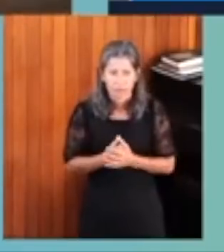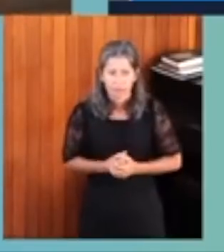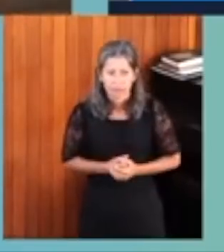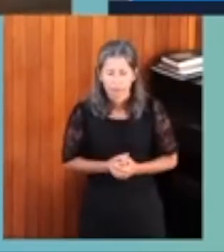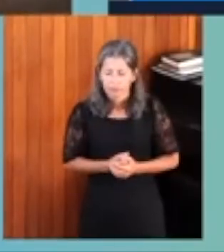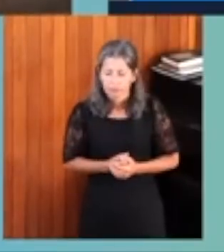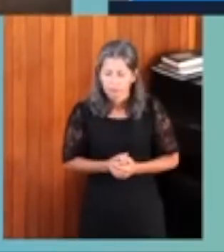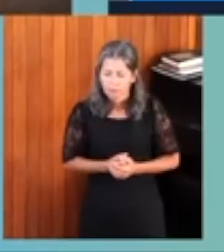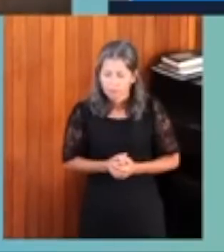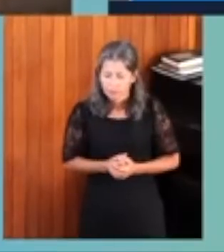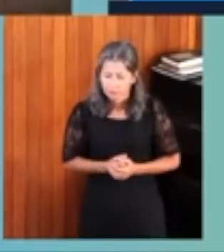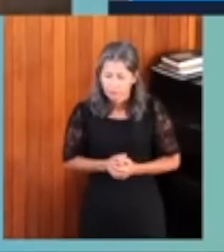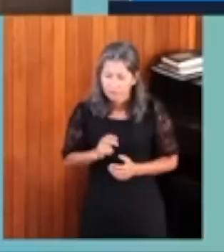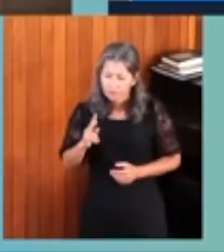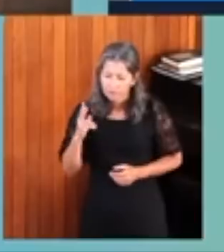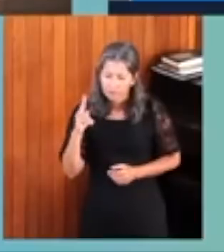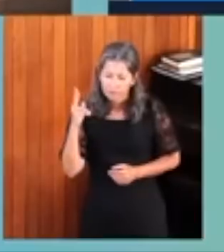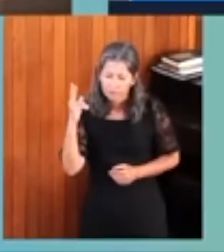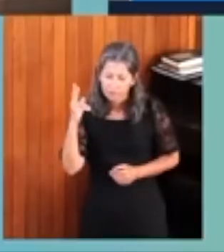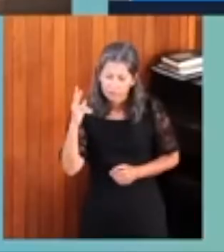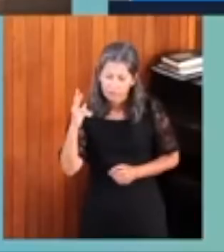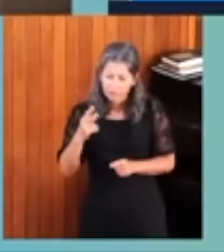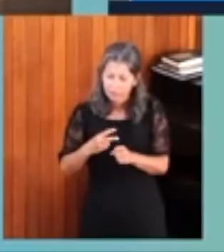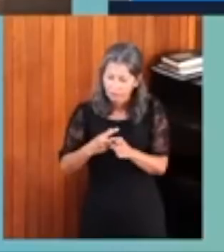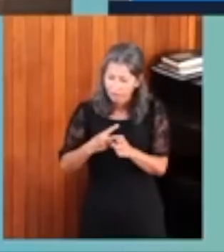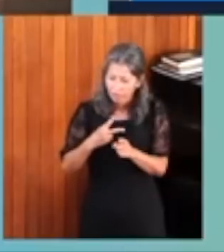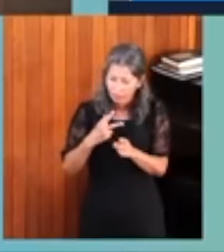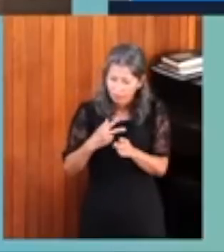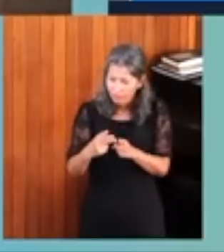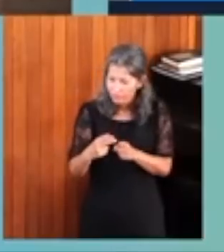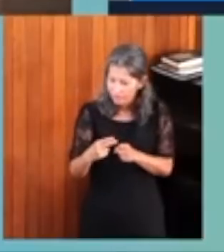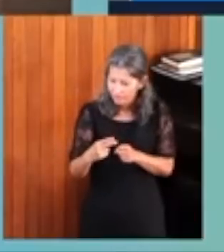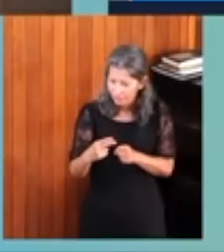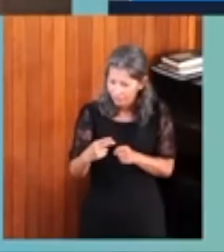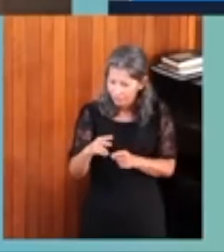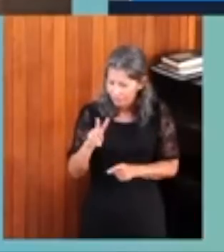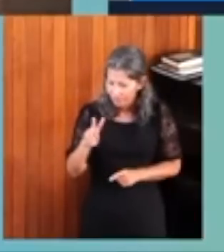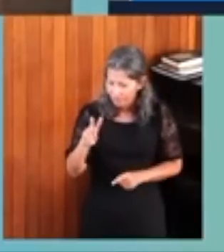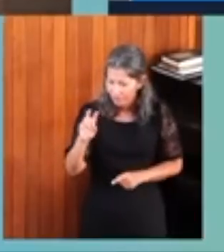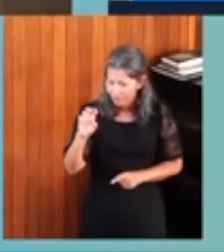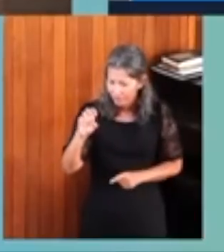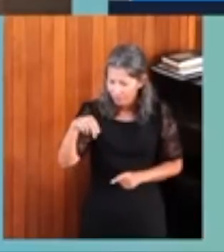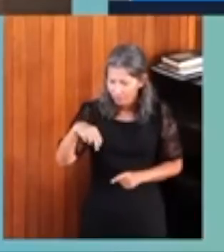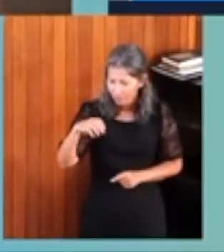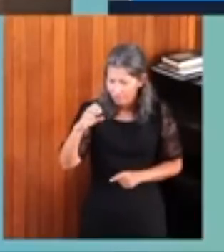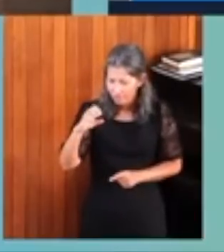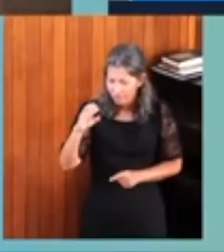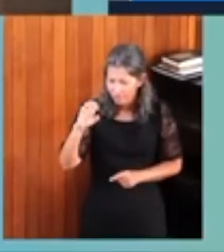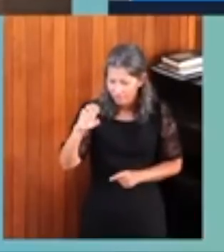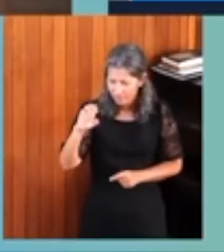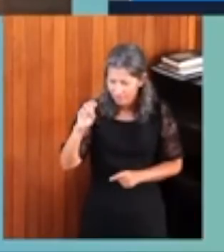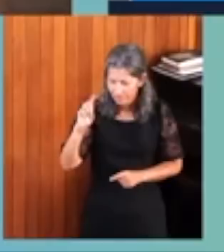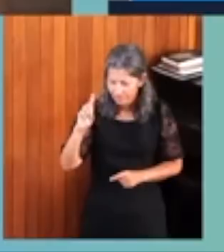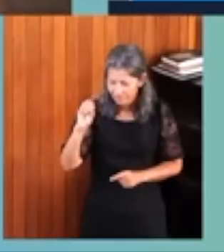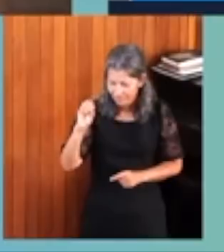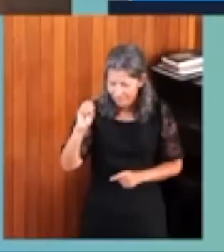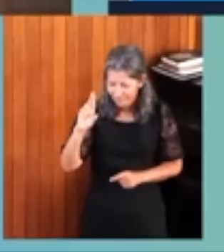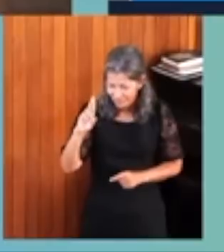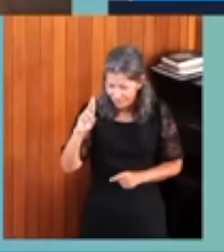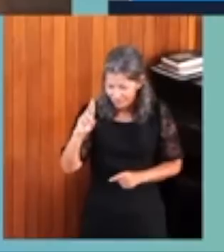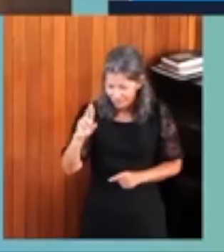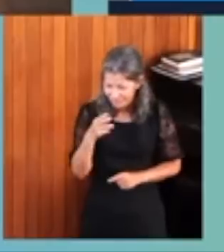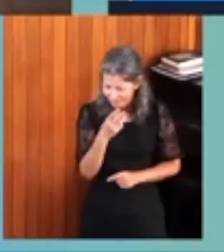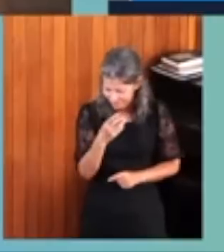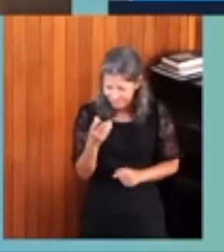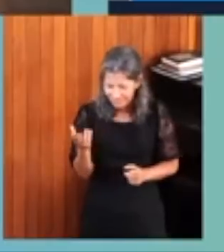de vidro misturado com fogo, tão resplendente é ele pela glória de Deus, está reunida a multidão dos que saíram vitoriosos da